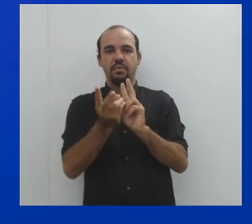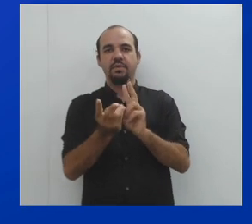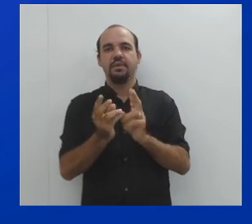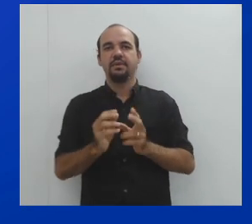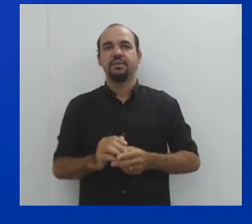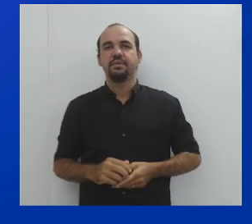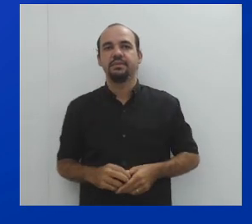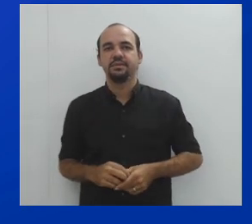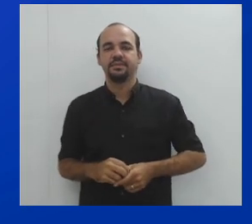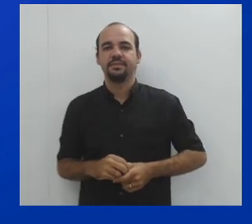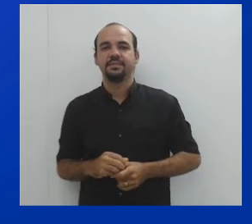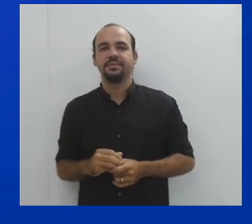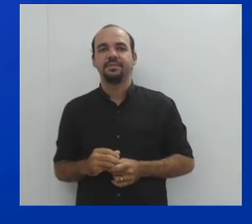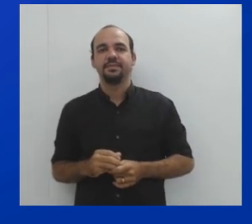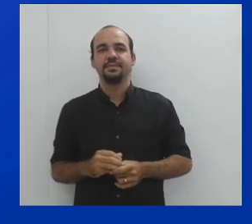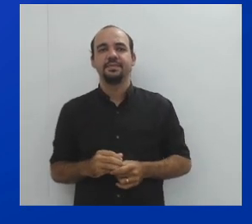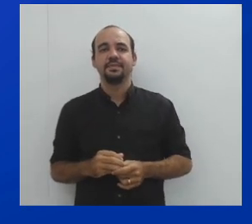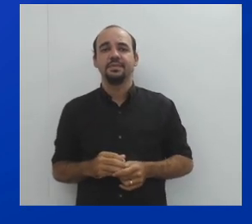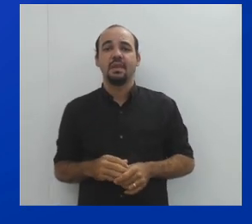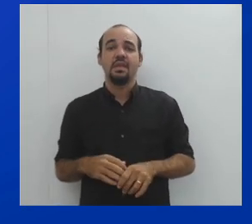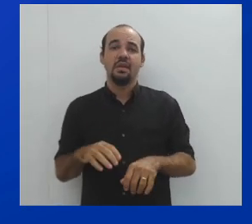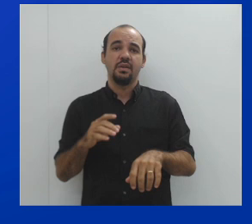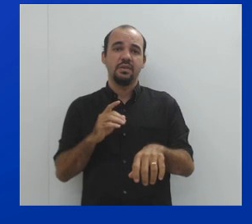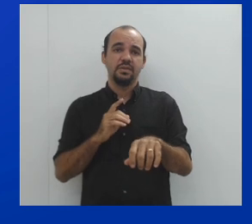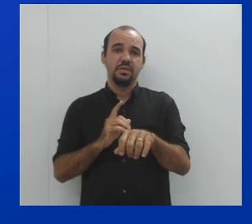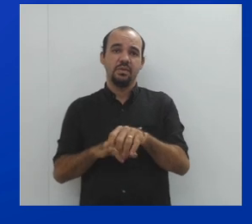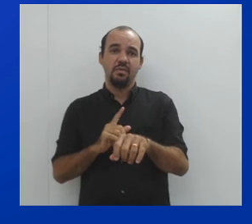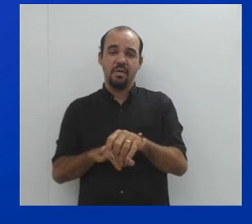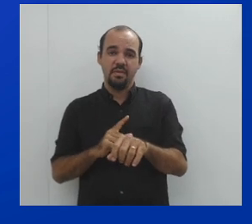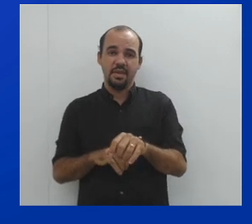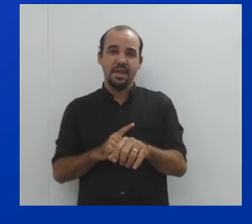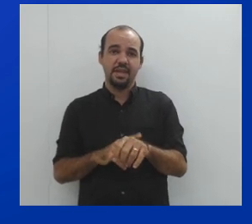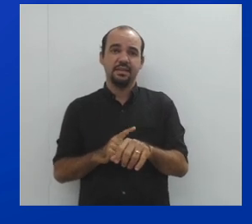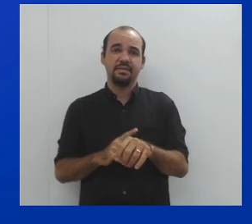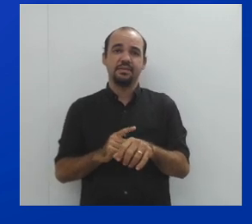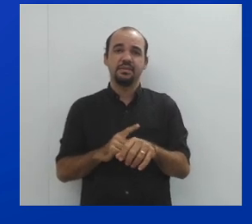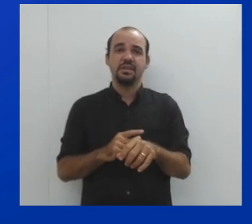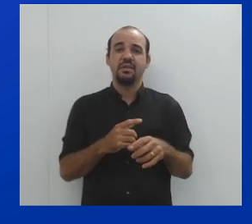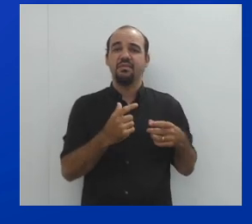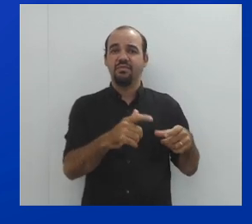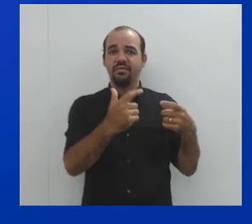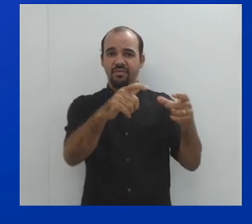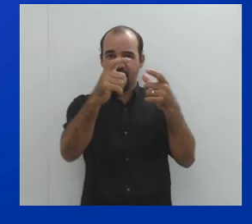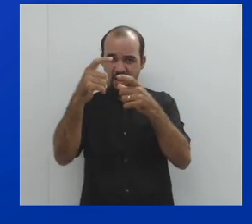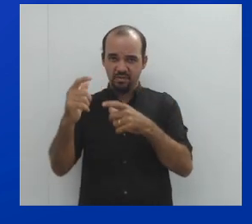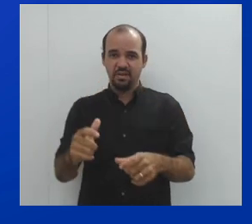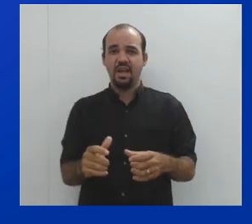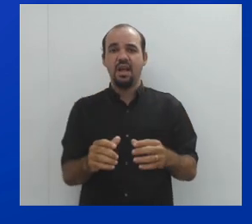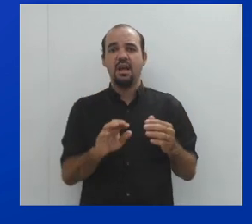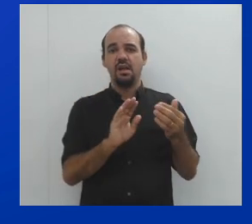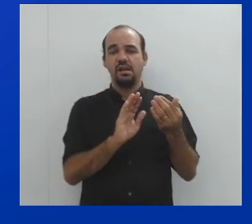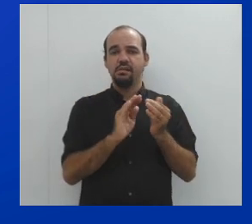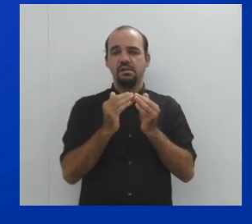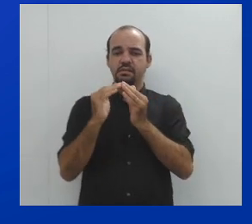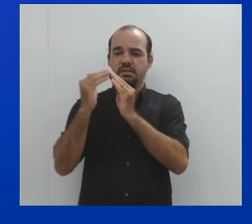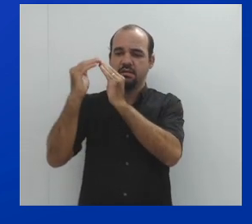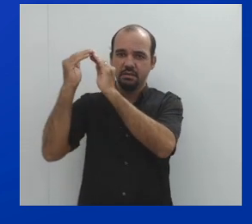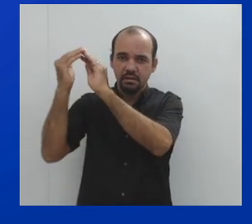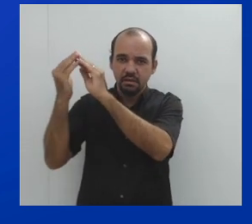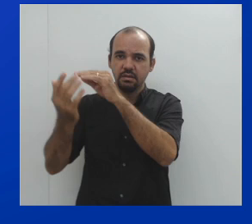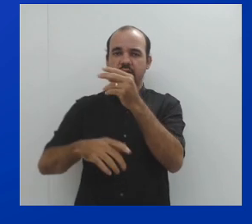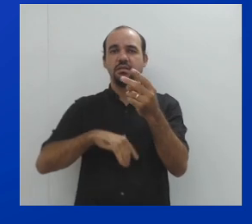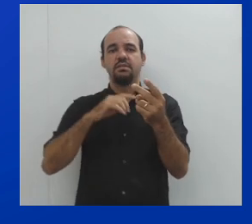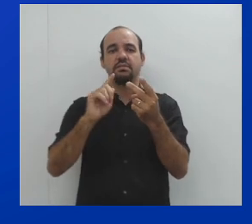A situação atual nas cidades, ela tem a questão da periferia, a questão